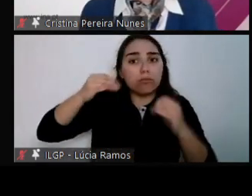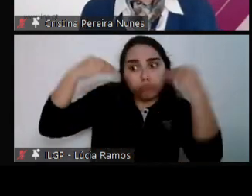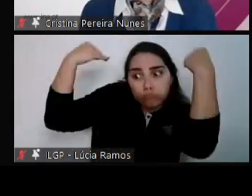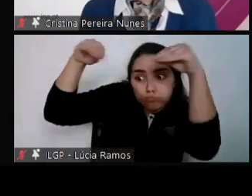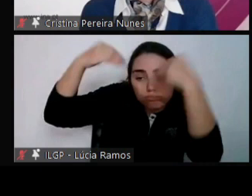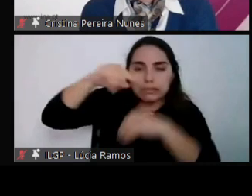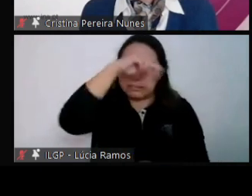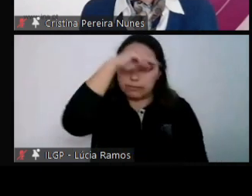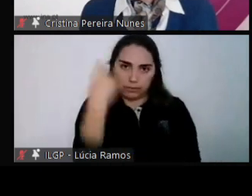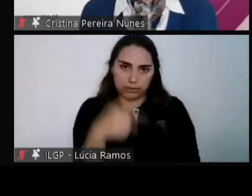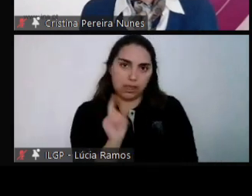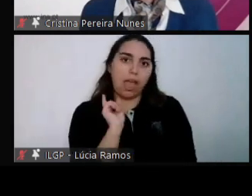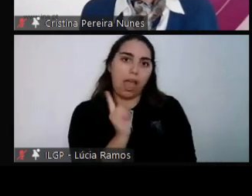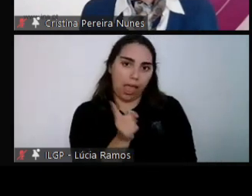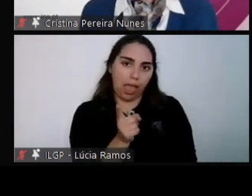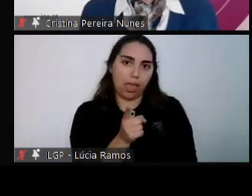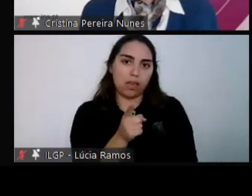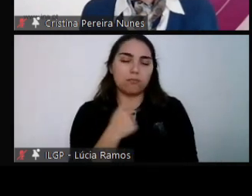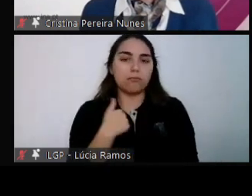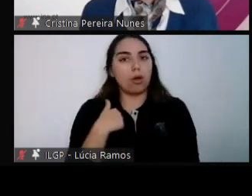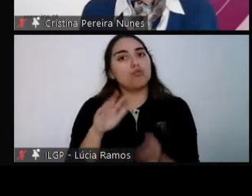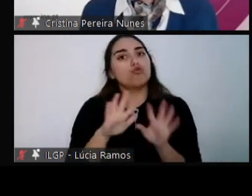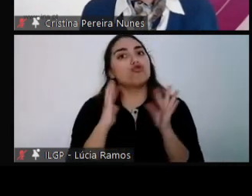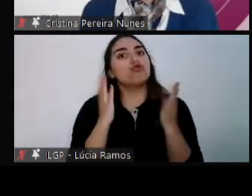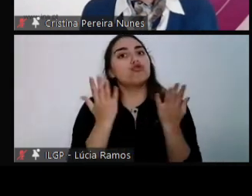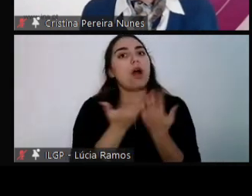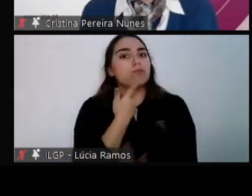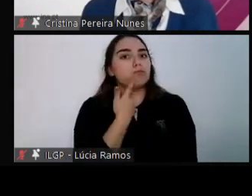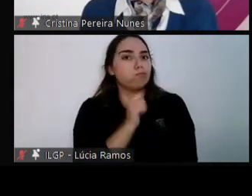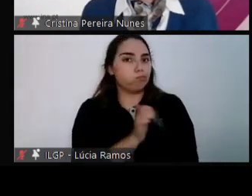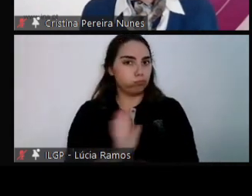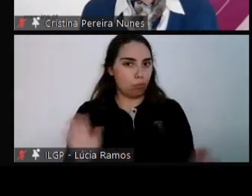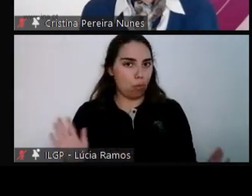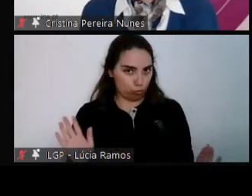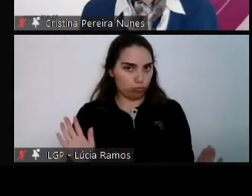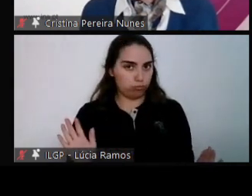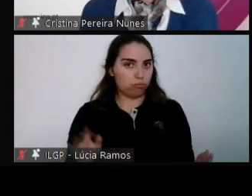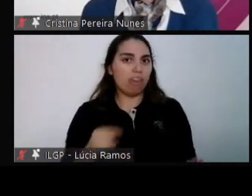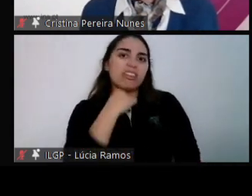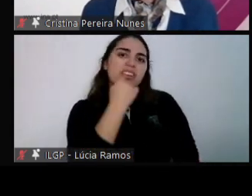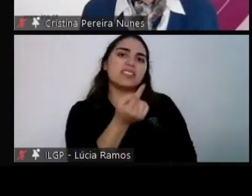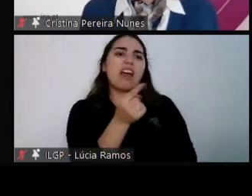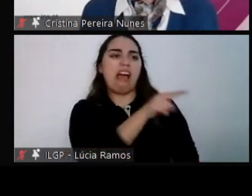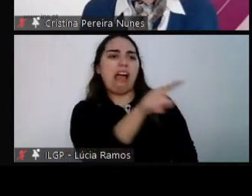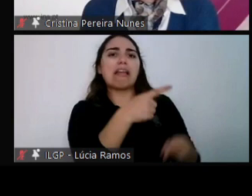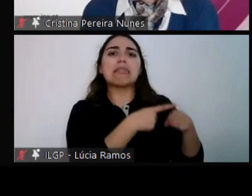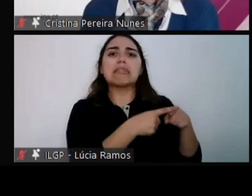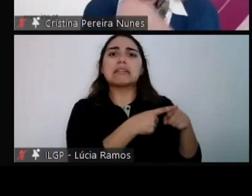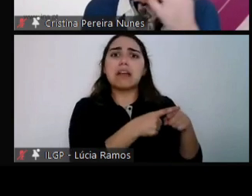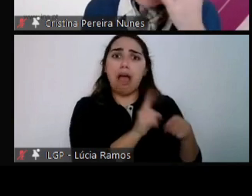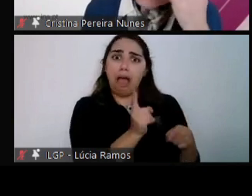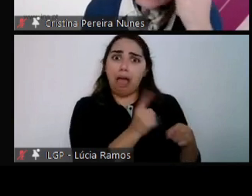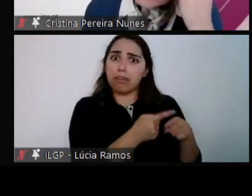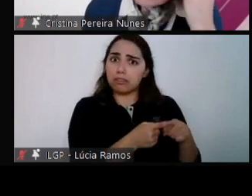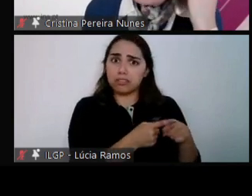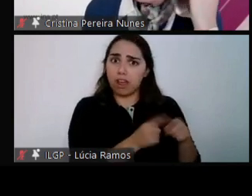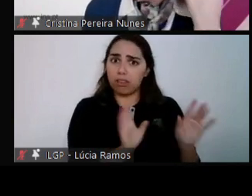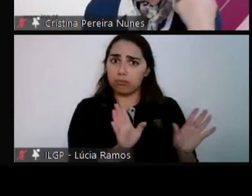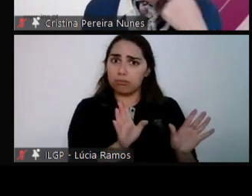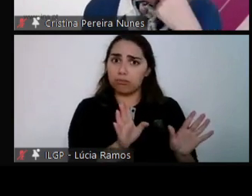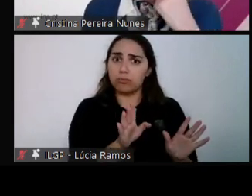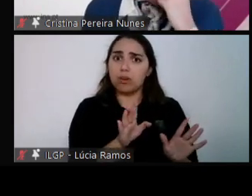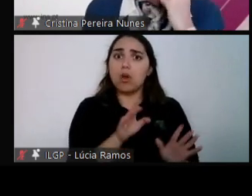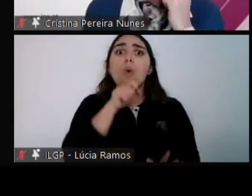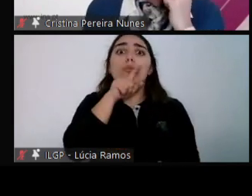apesar de não poder generalizar e de achar esse público extremamente interessado. Não podemos perder esta oportunidade. Apesar de ter um